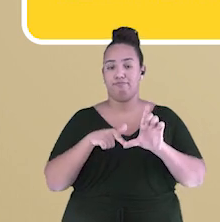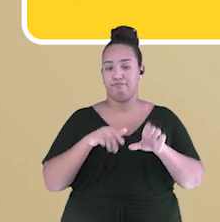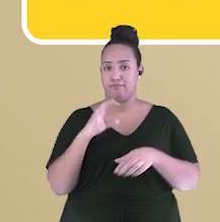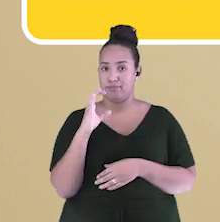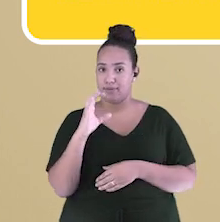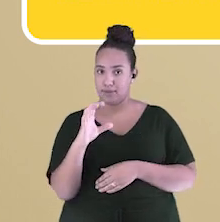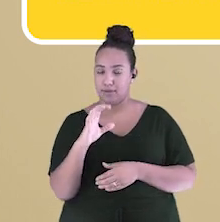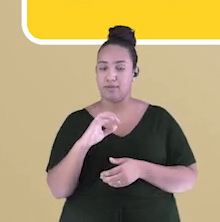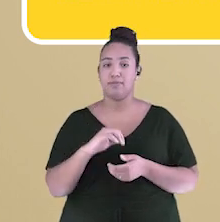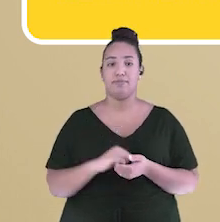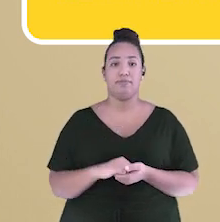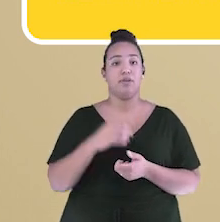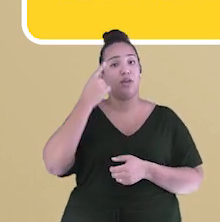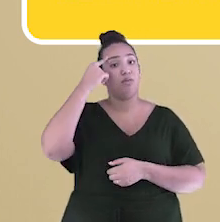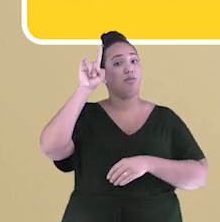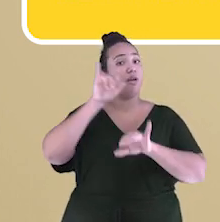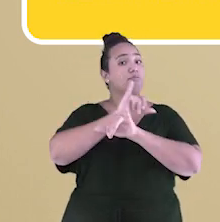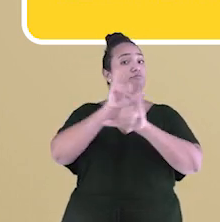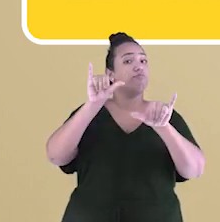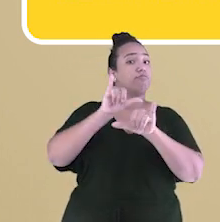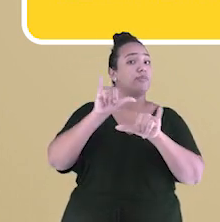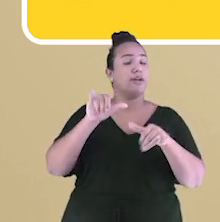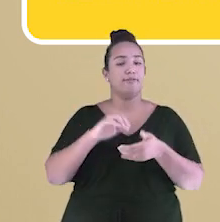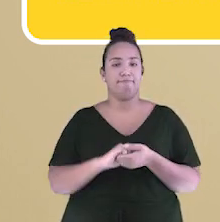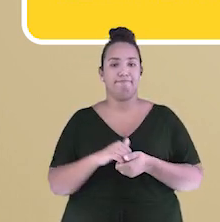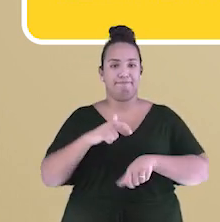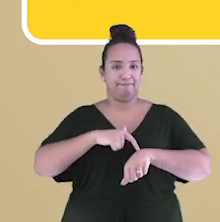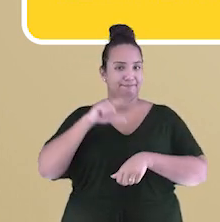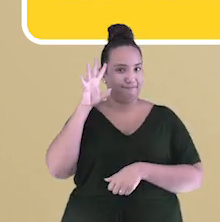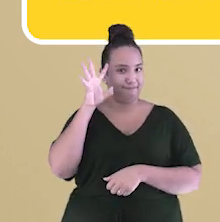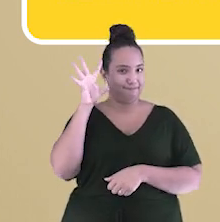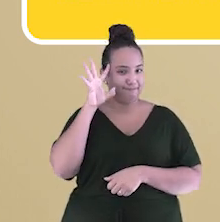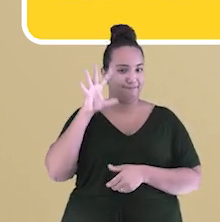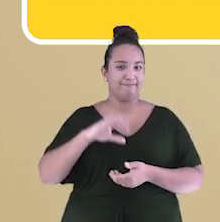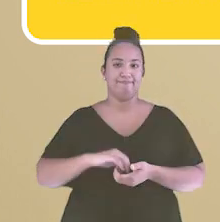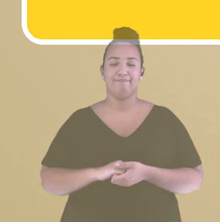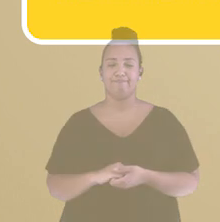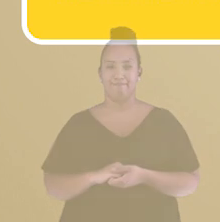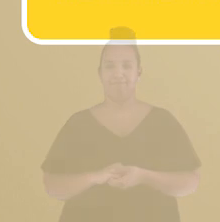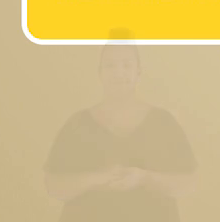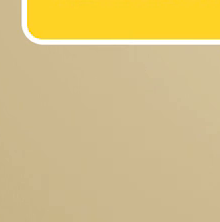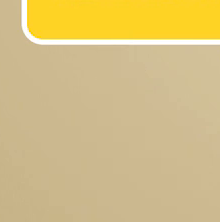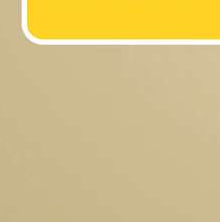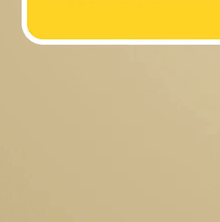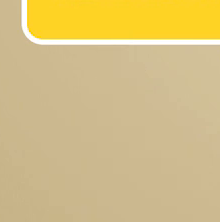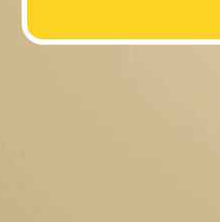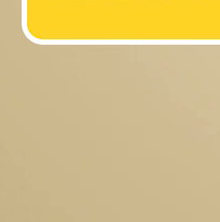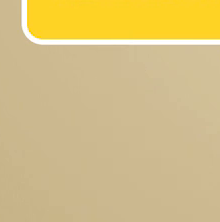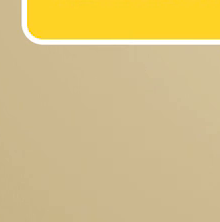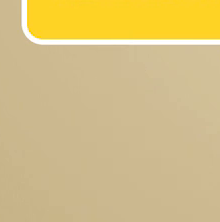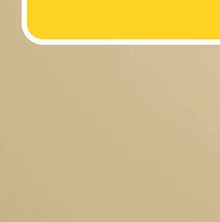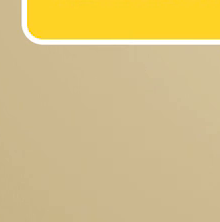Ou, letra C. Divulgar uma ideia. Tempo para vocês pensarem.